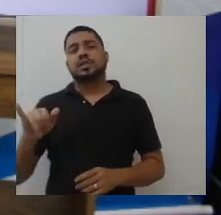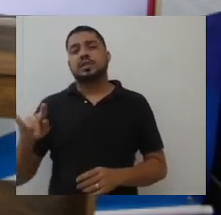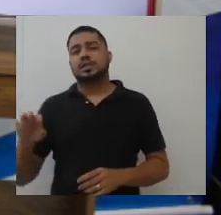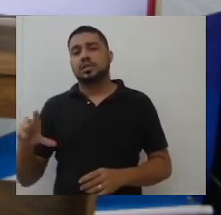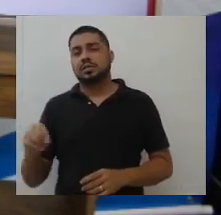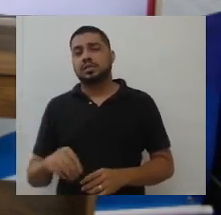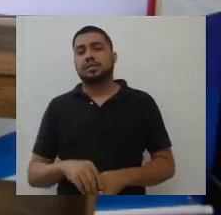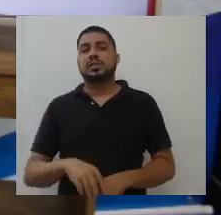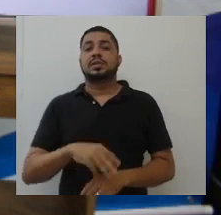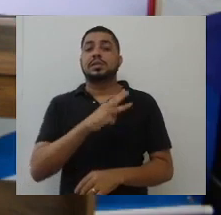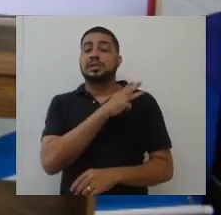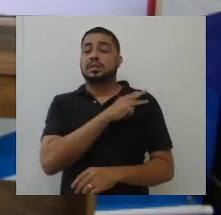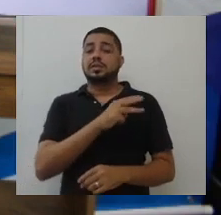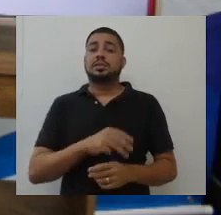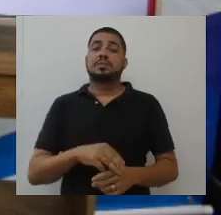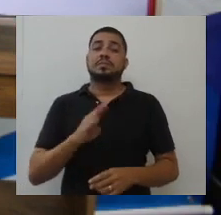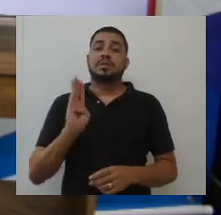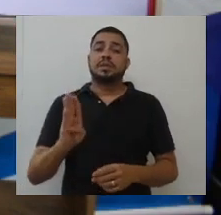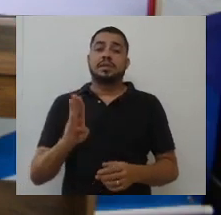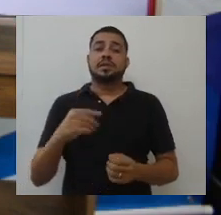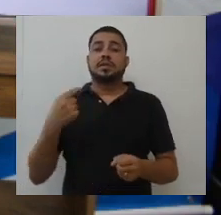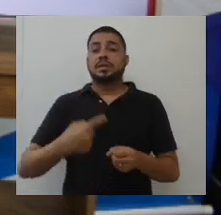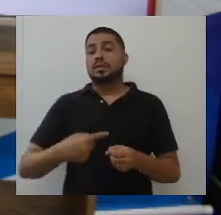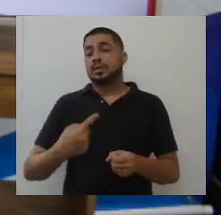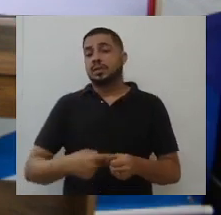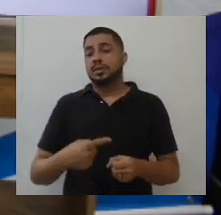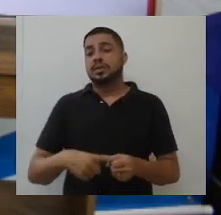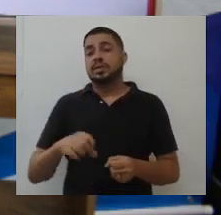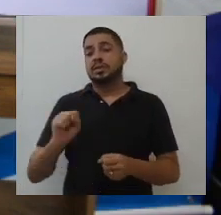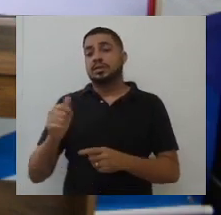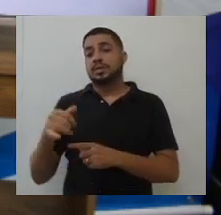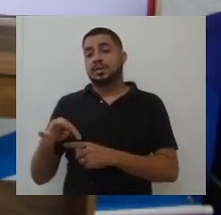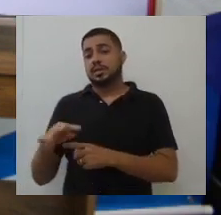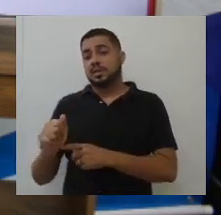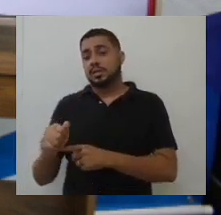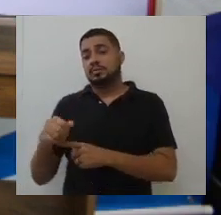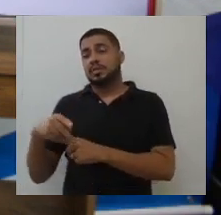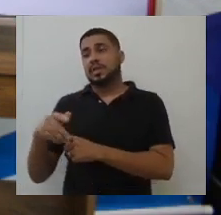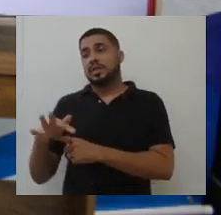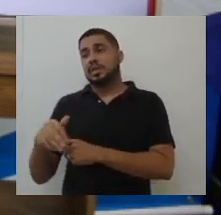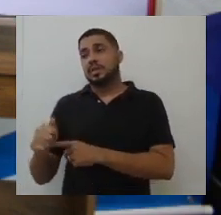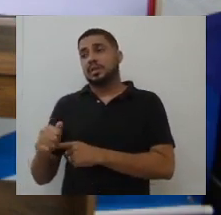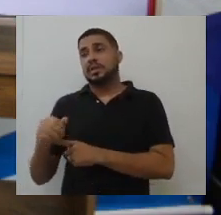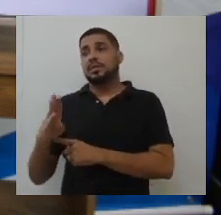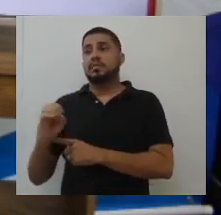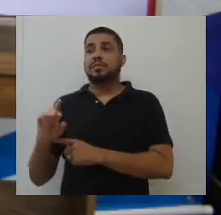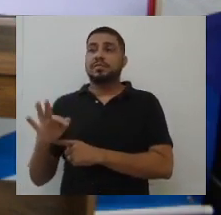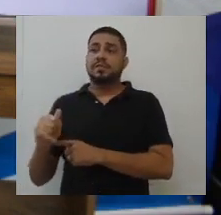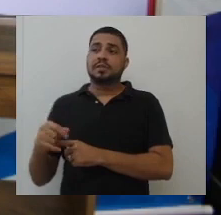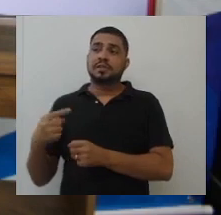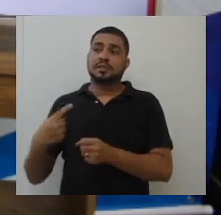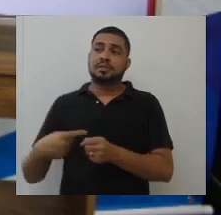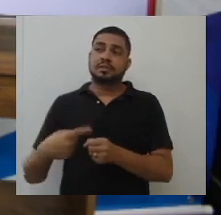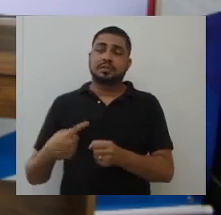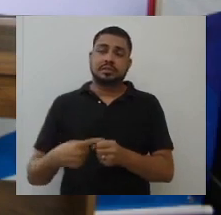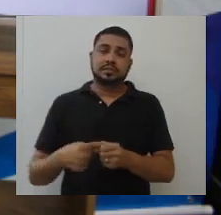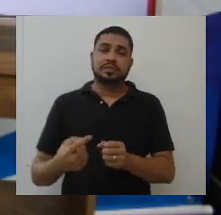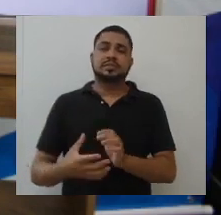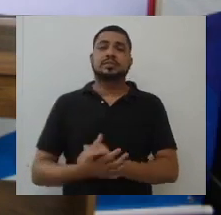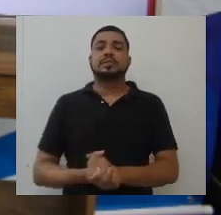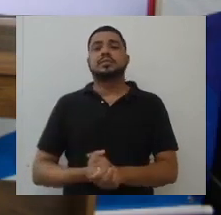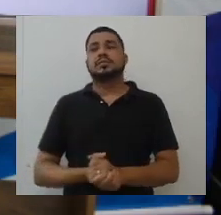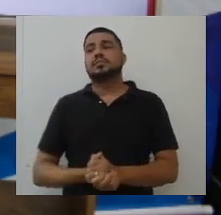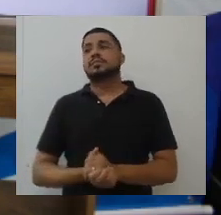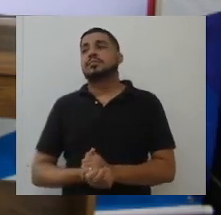B, projeto Fulgênico, no interior de Santa Maria da Boa Vista. Fulgêncio. No interior de Santa Maria